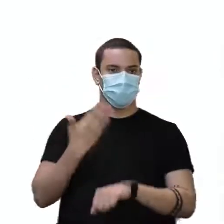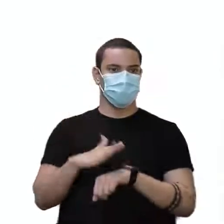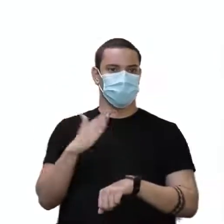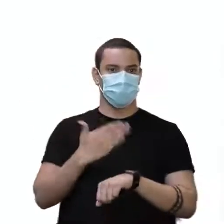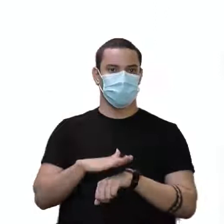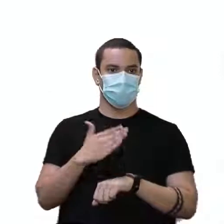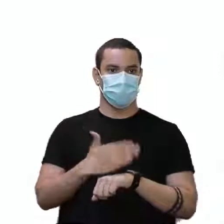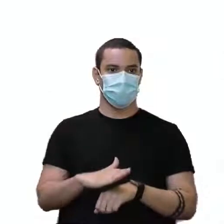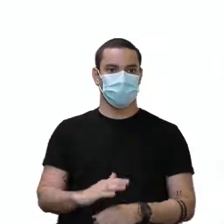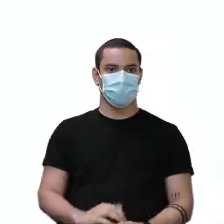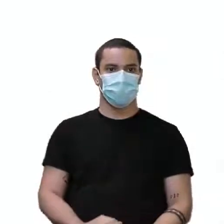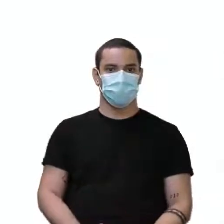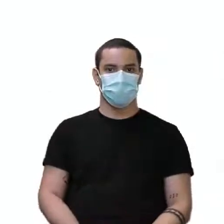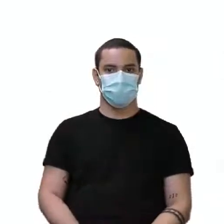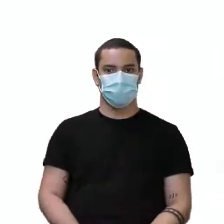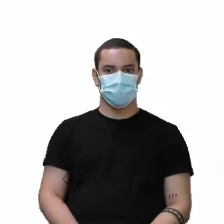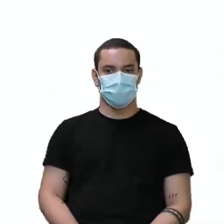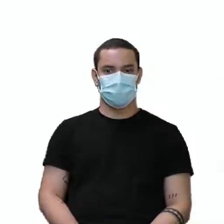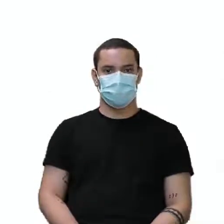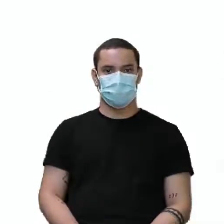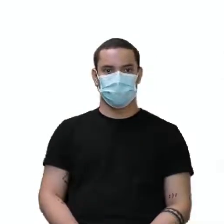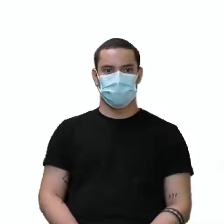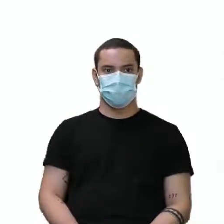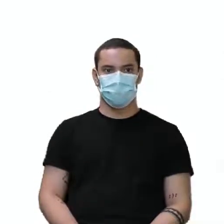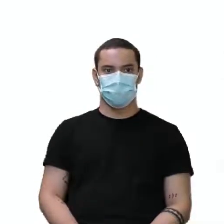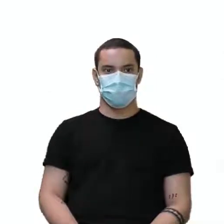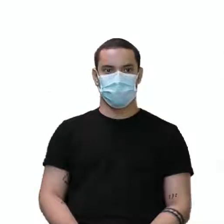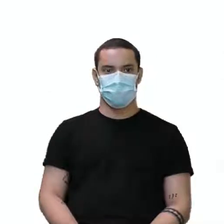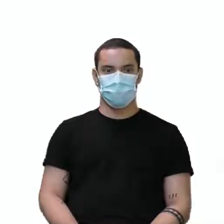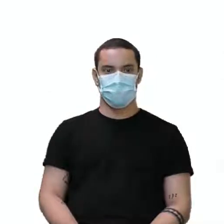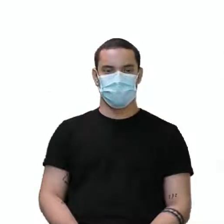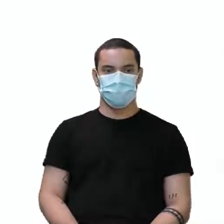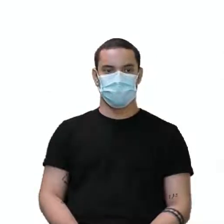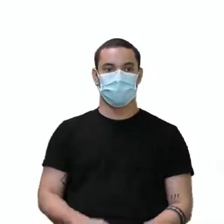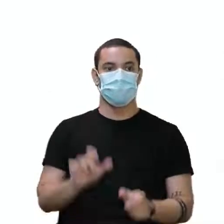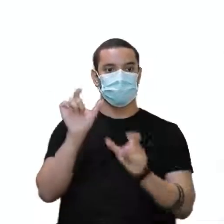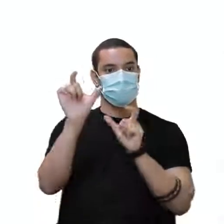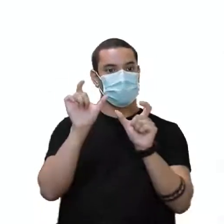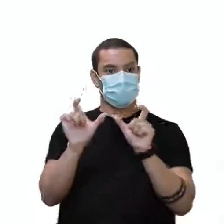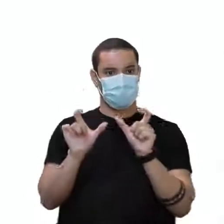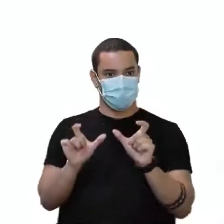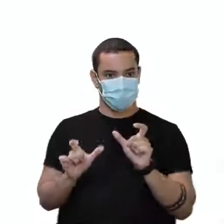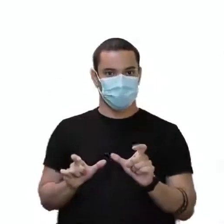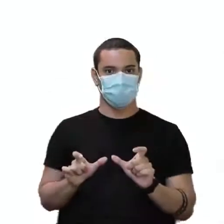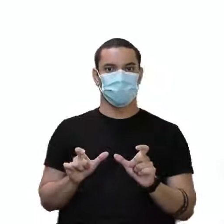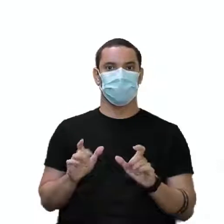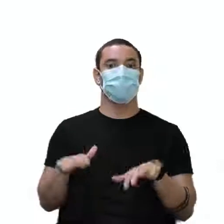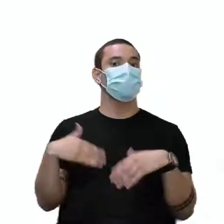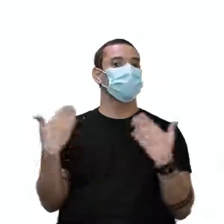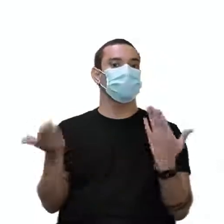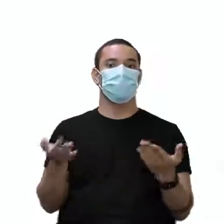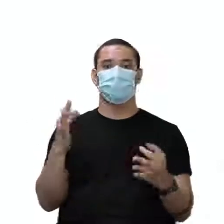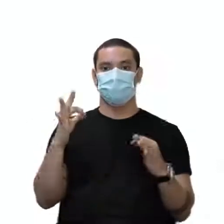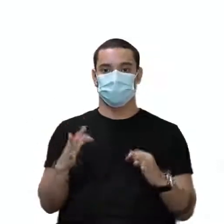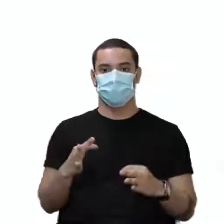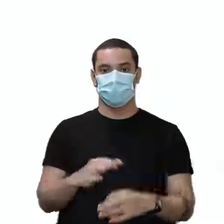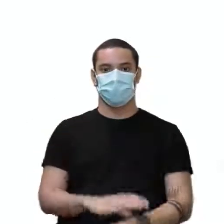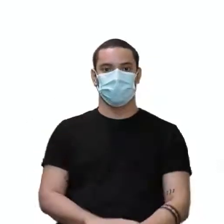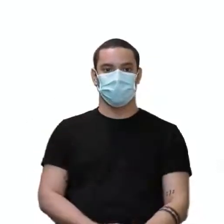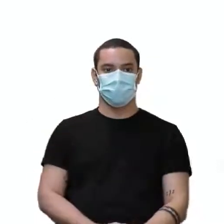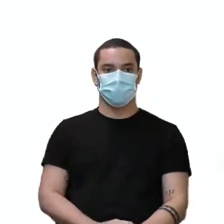vamos praticar aí. O que você vai fazer? Você vai o quê? Completar as lacunas com passado simples ou presente